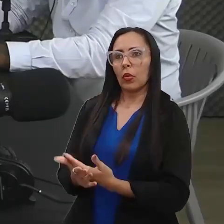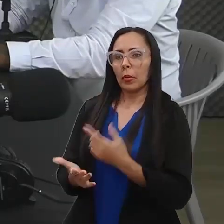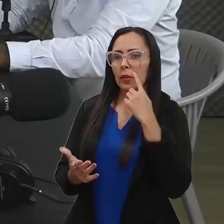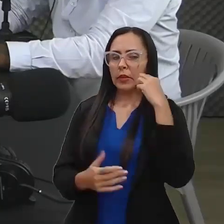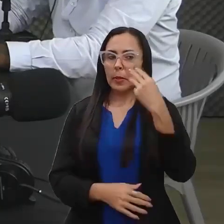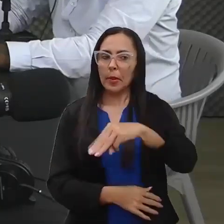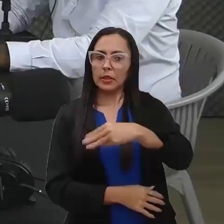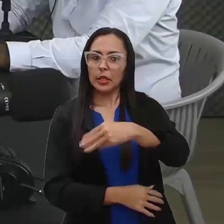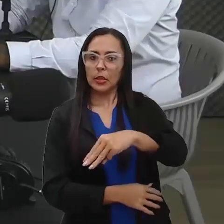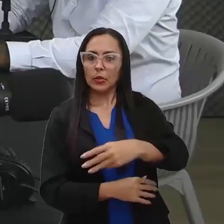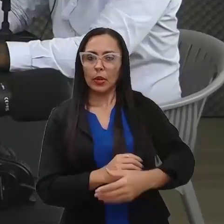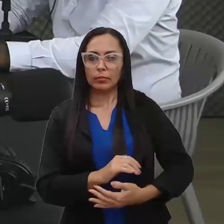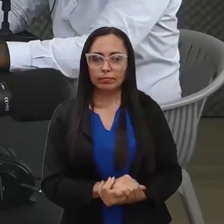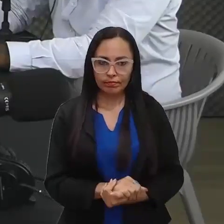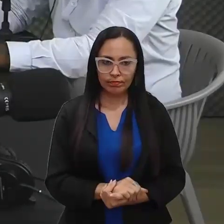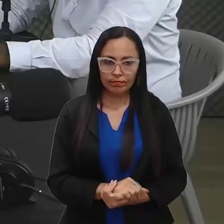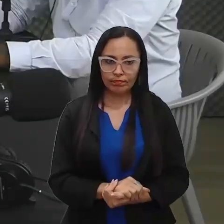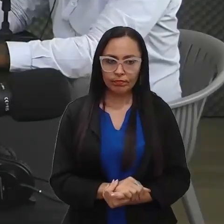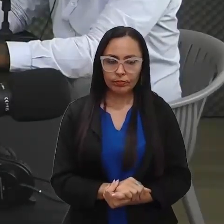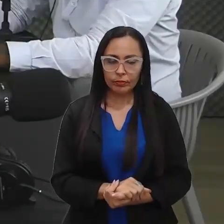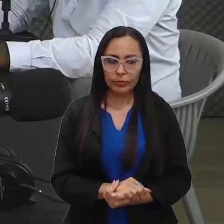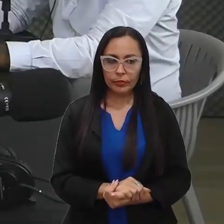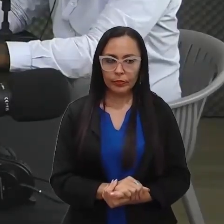matrícula, conselho,